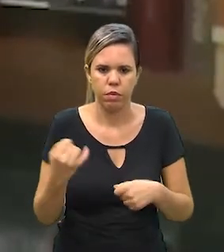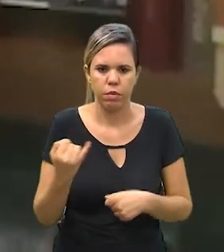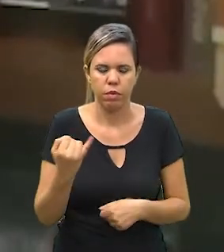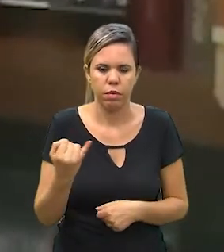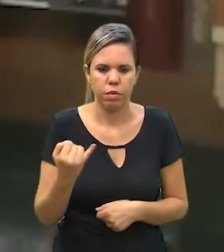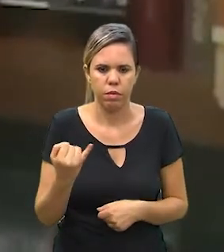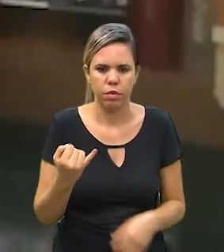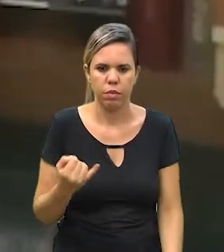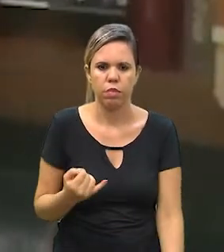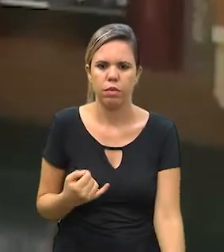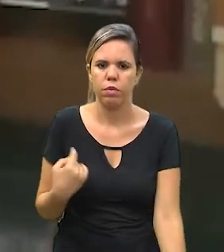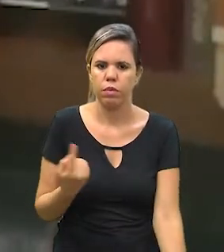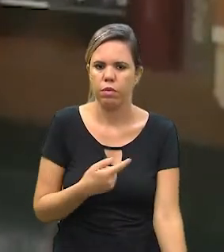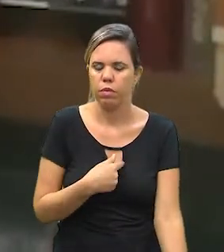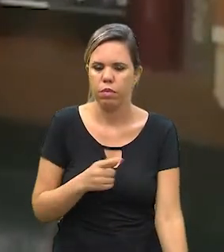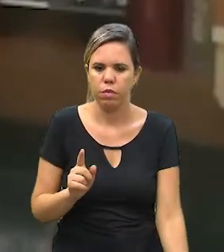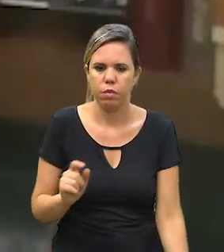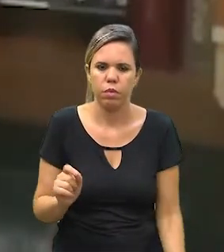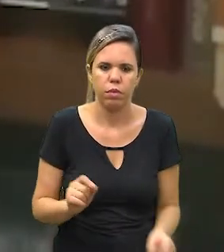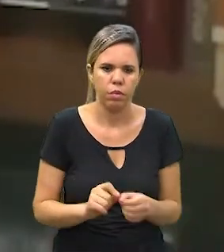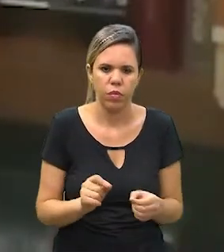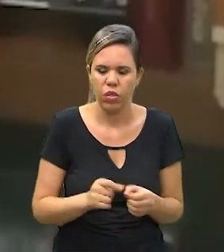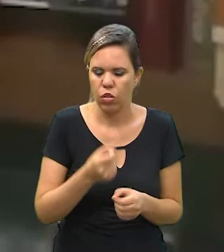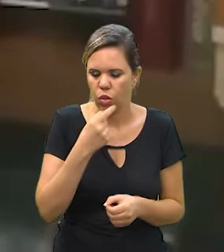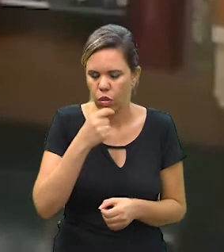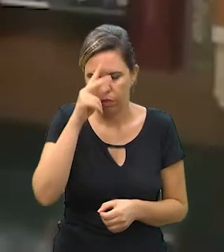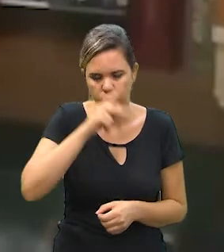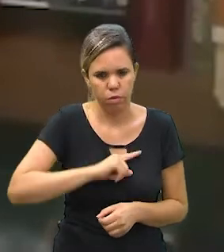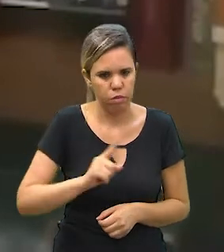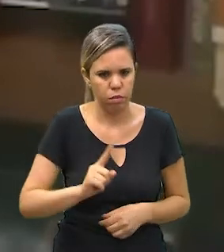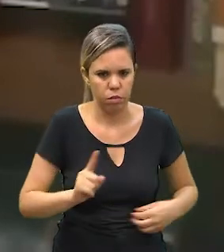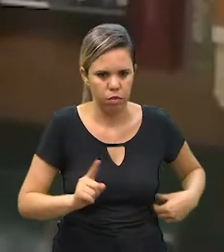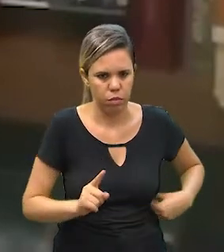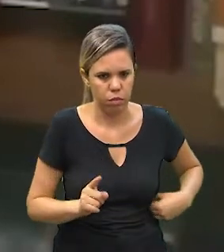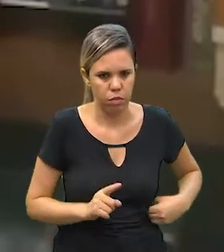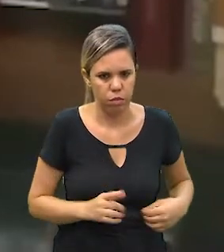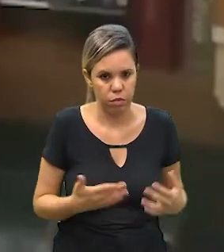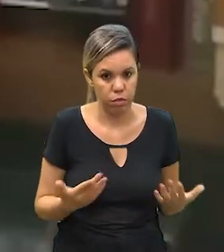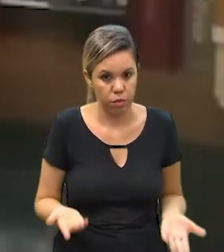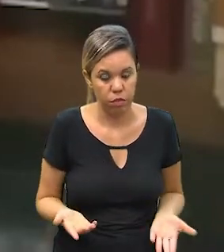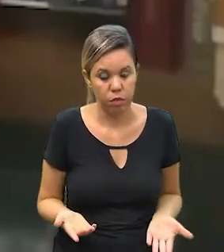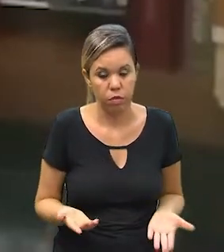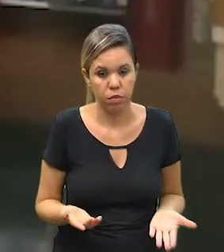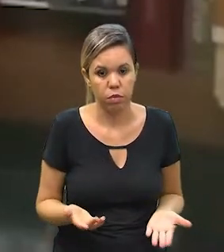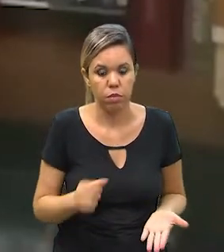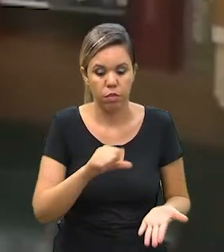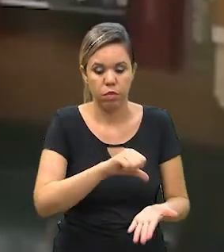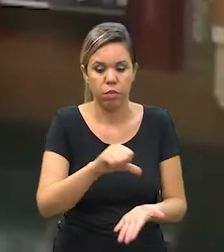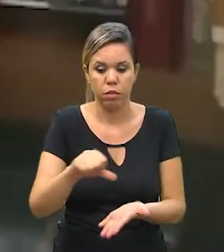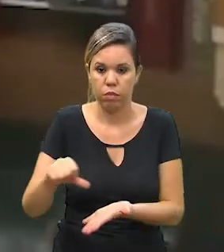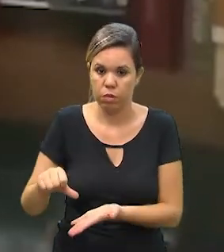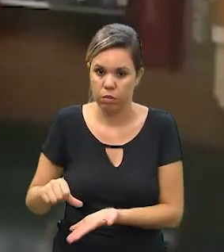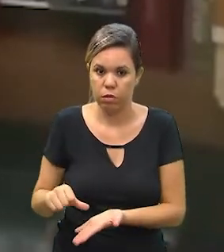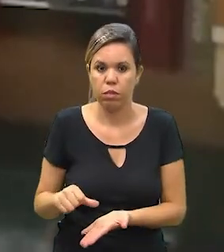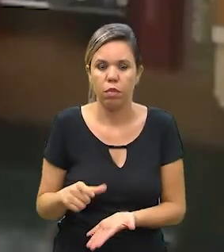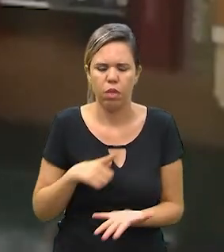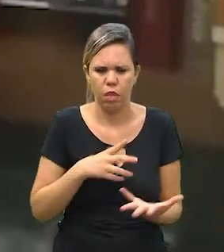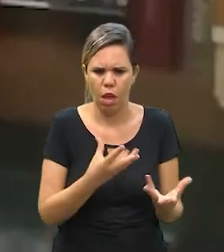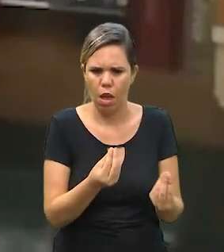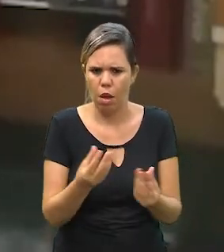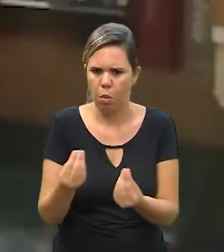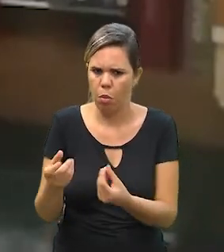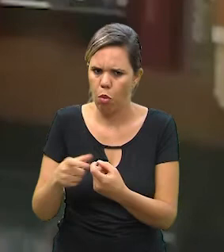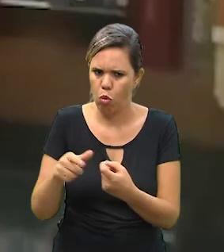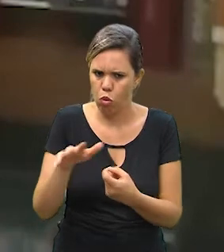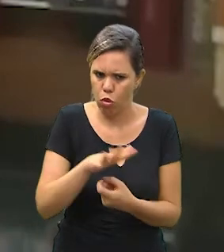gente destaca é que não seja feito automedicação. Nós estamos numa região que é muito bem assistida do ponto de